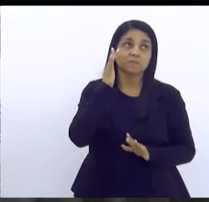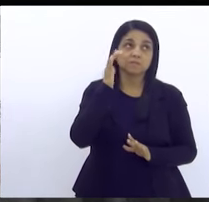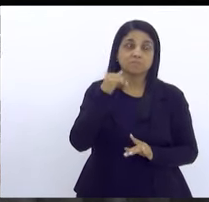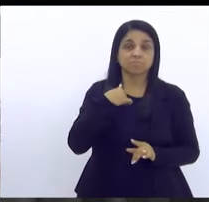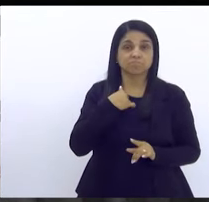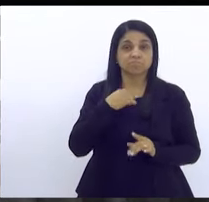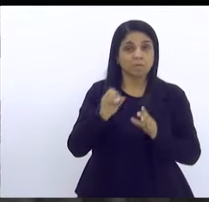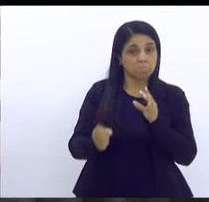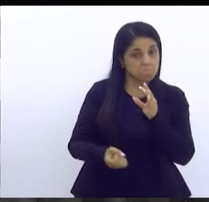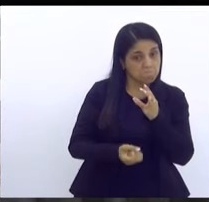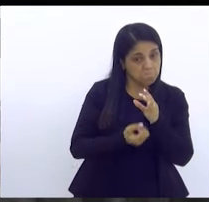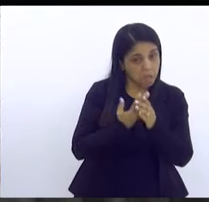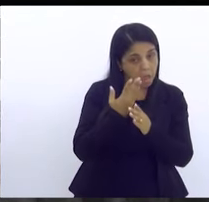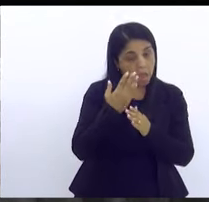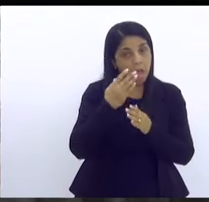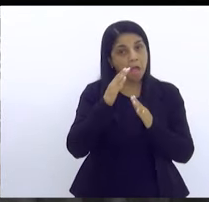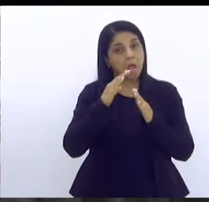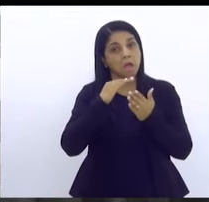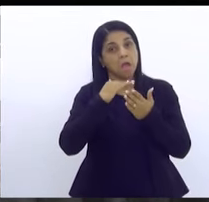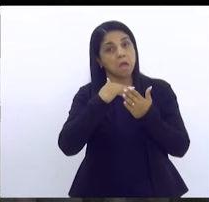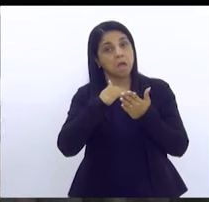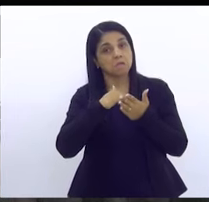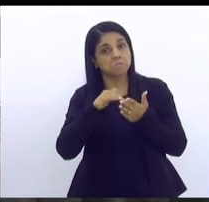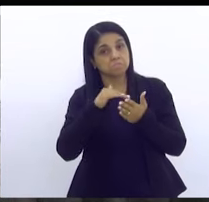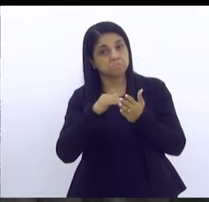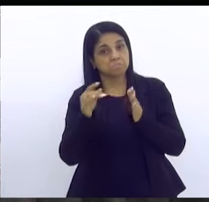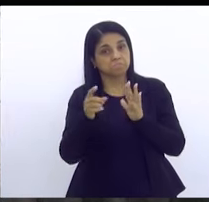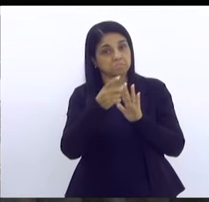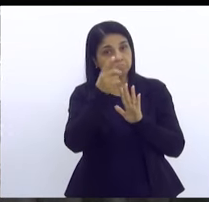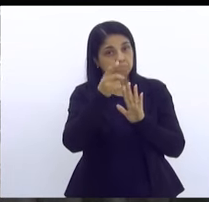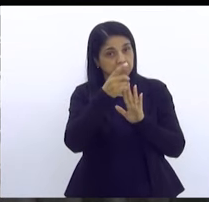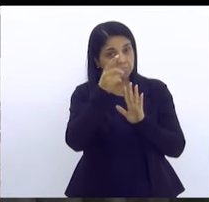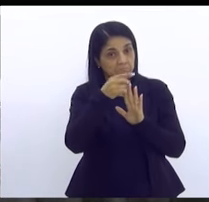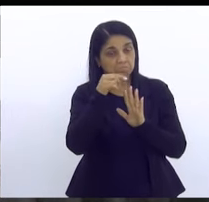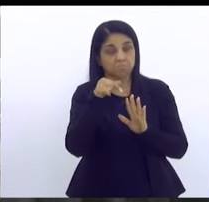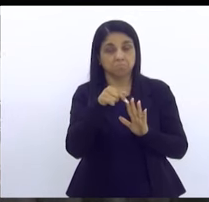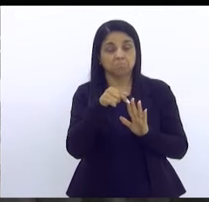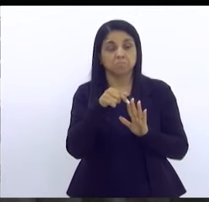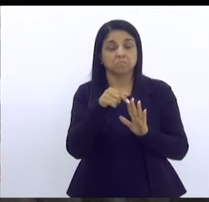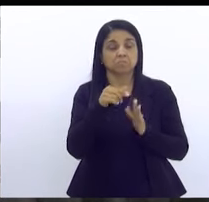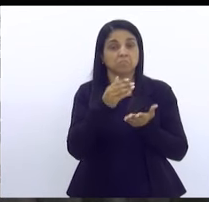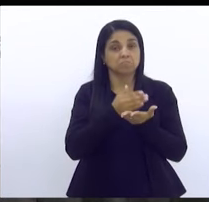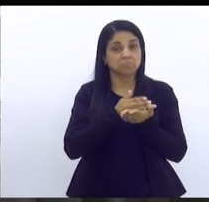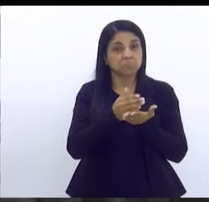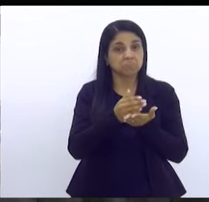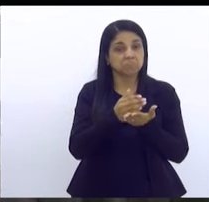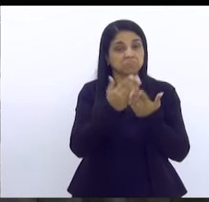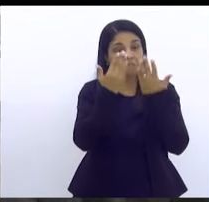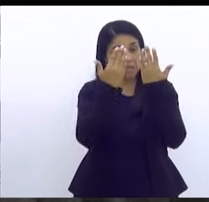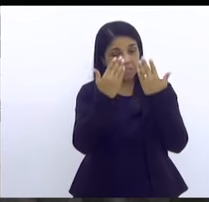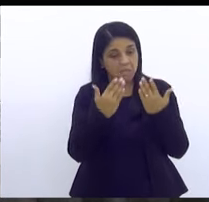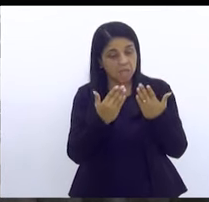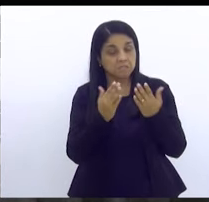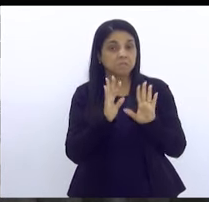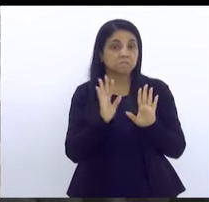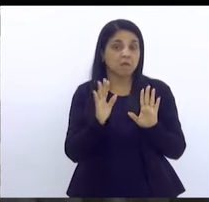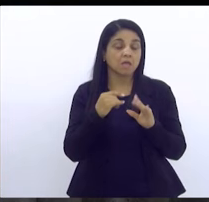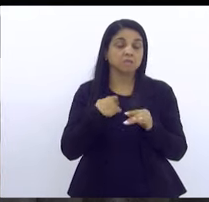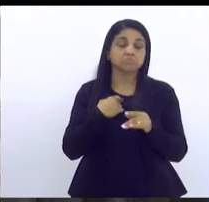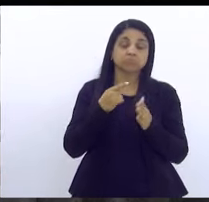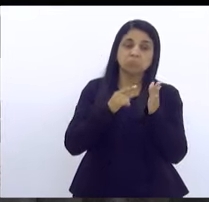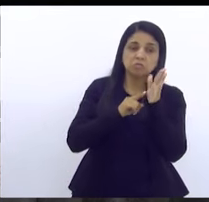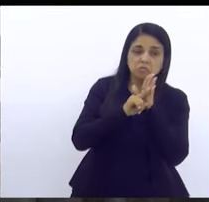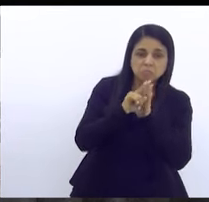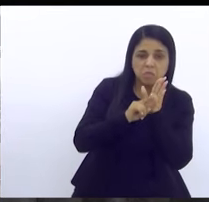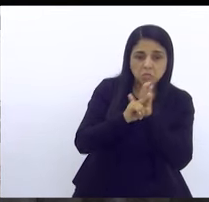sua recriação por decreto tenha se dado a partir dessa análise, mas há alguns questionamentos